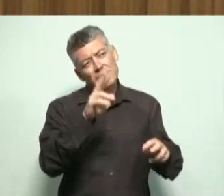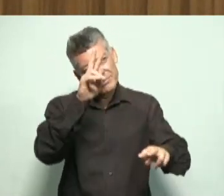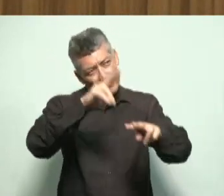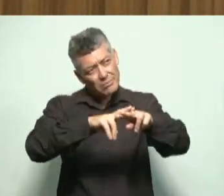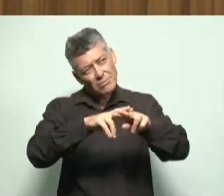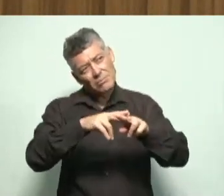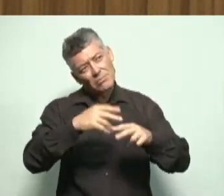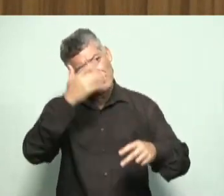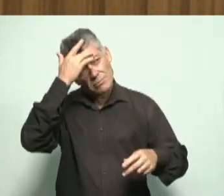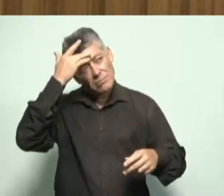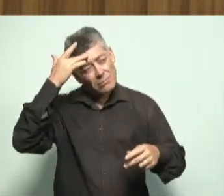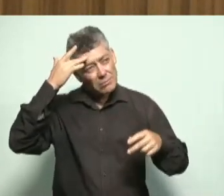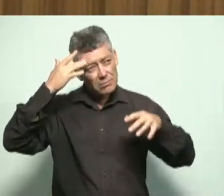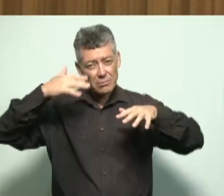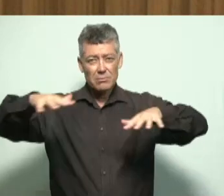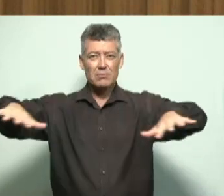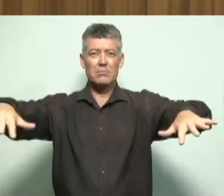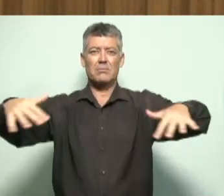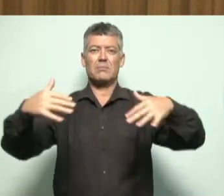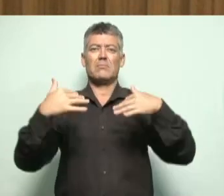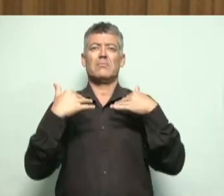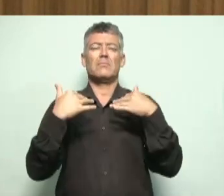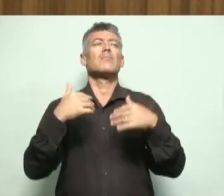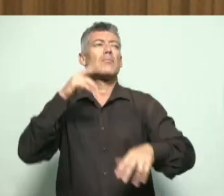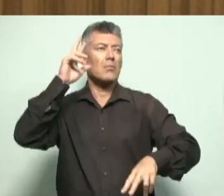fizer em público, vão ser presos.